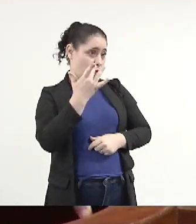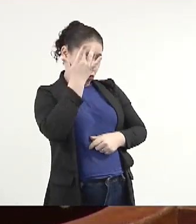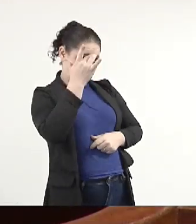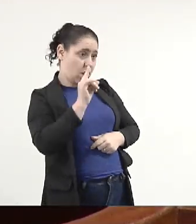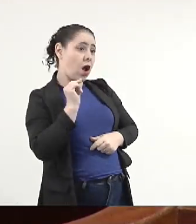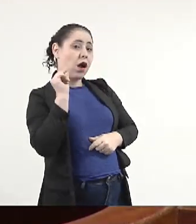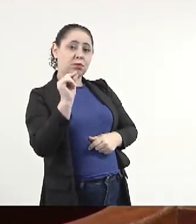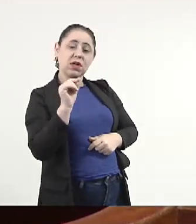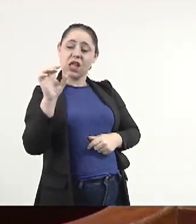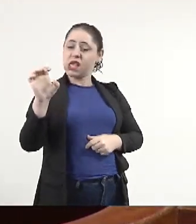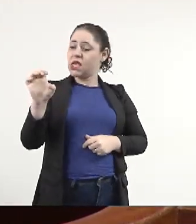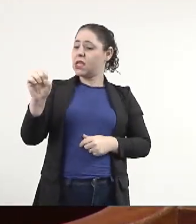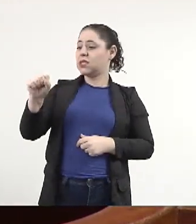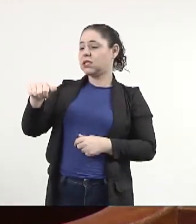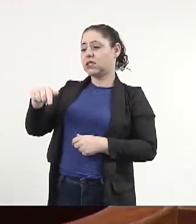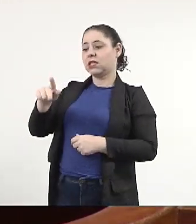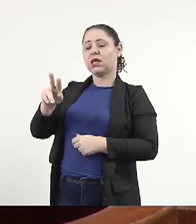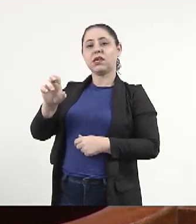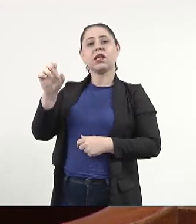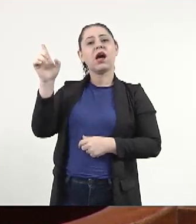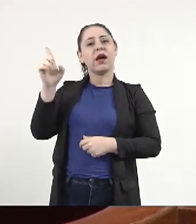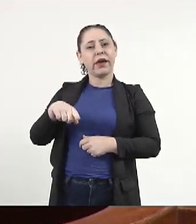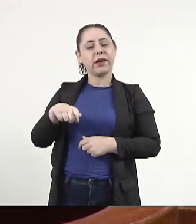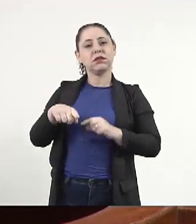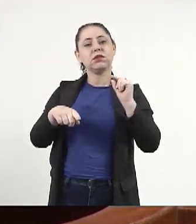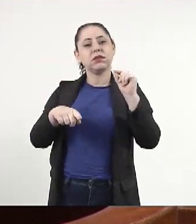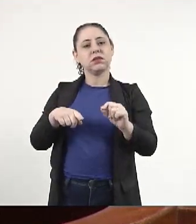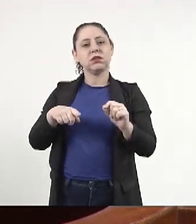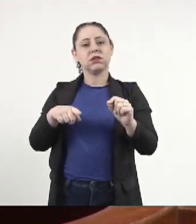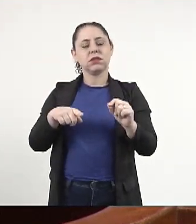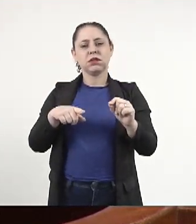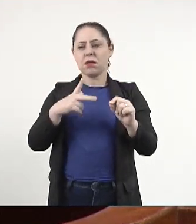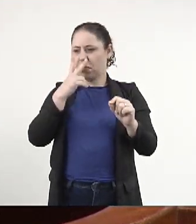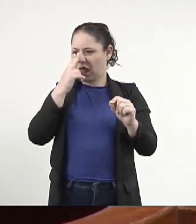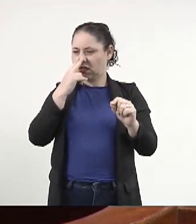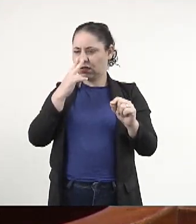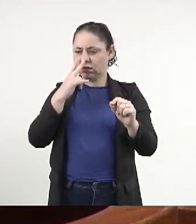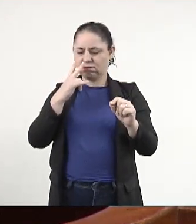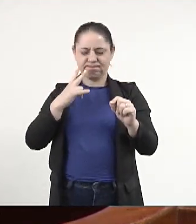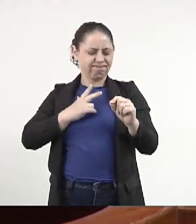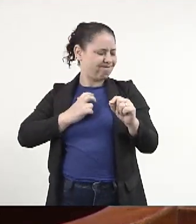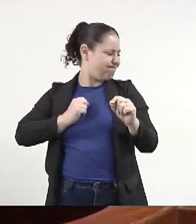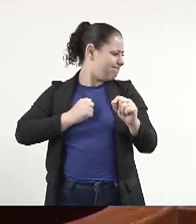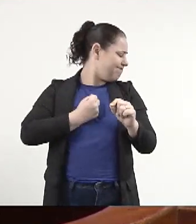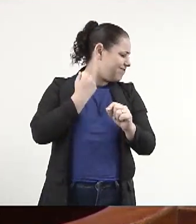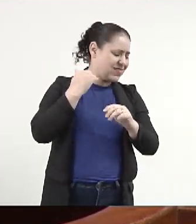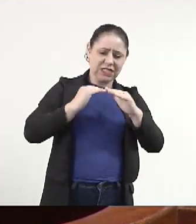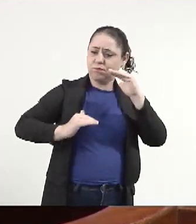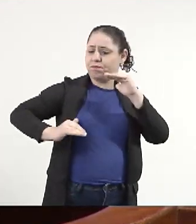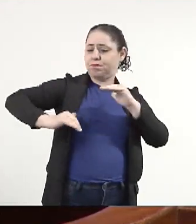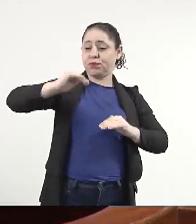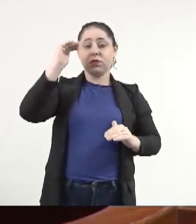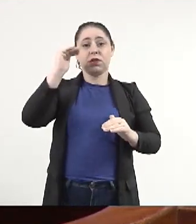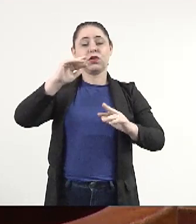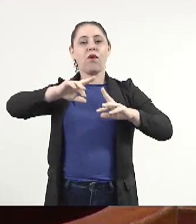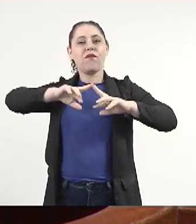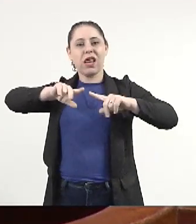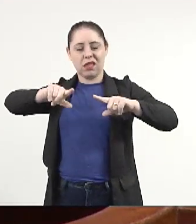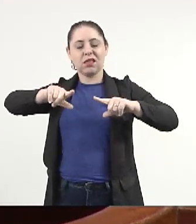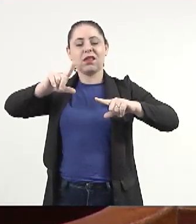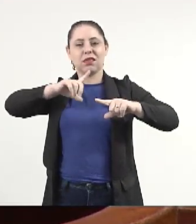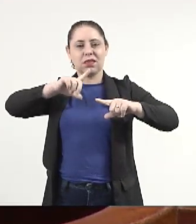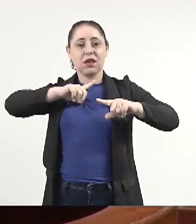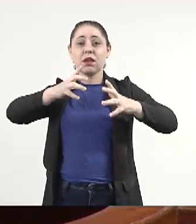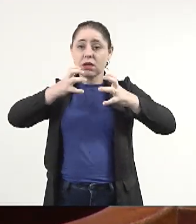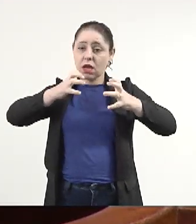sabe, esquerda é quem se indigna com as desigualdades sociais